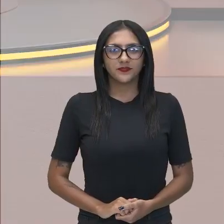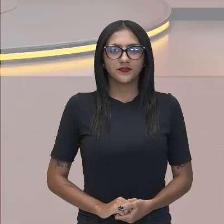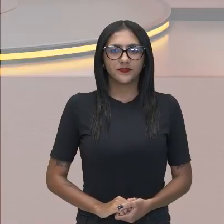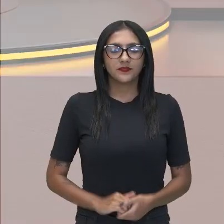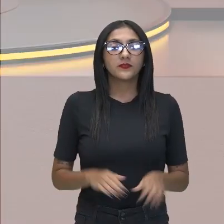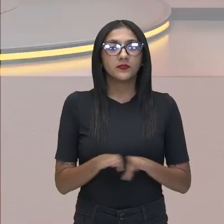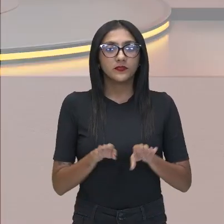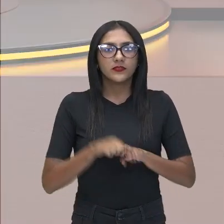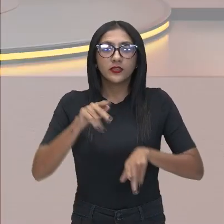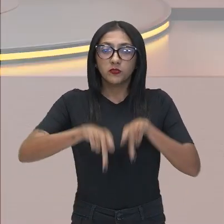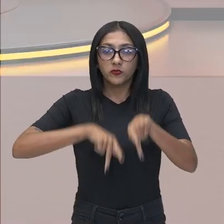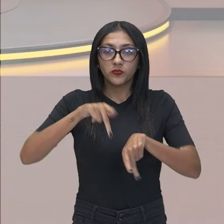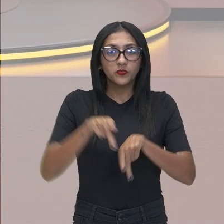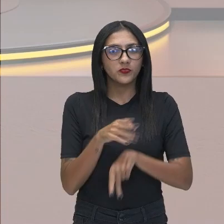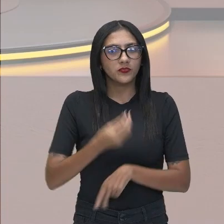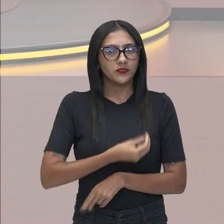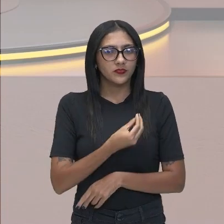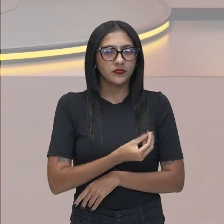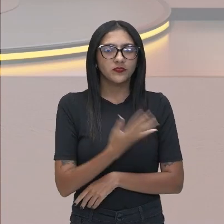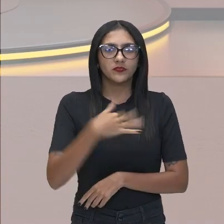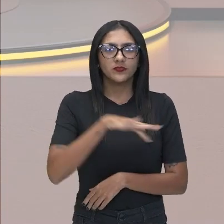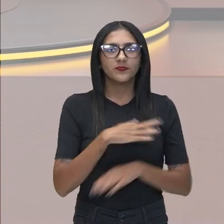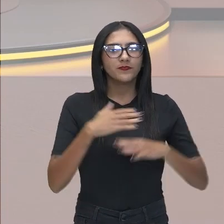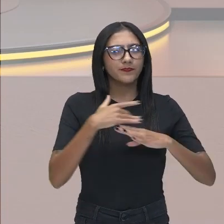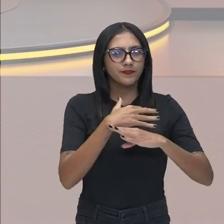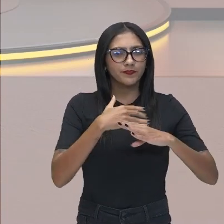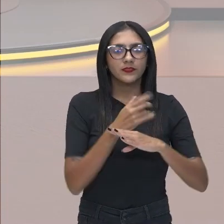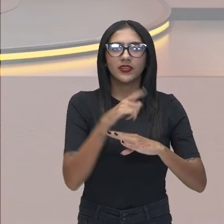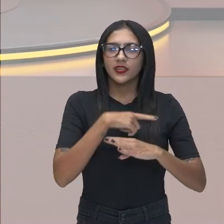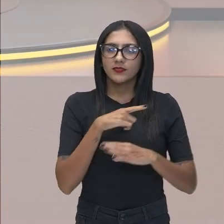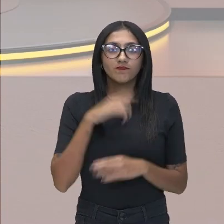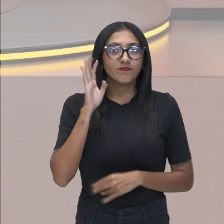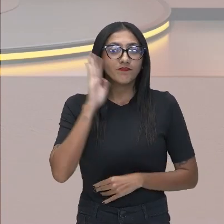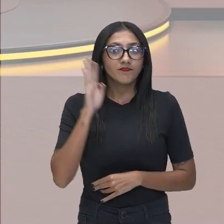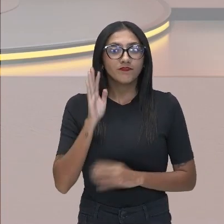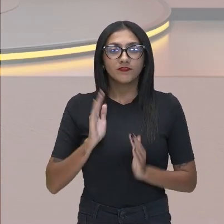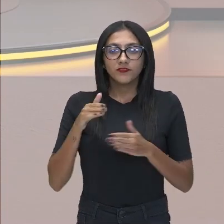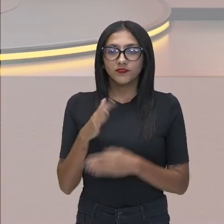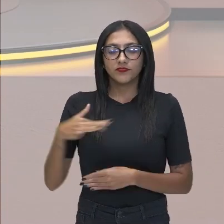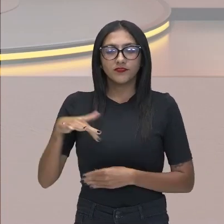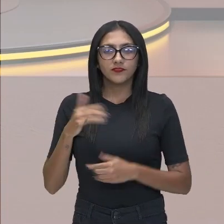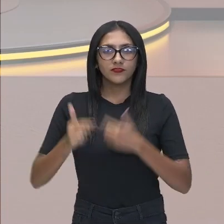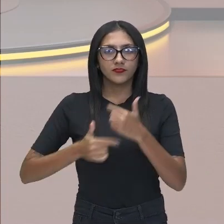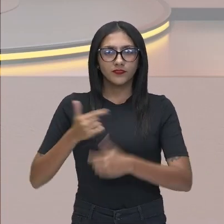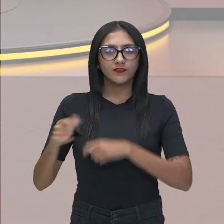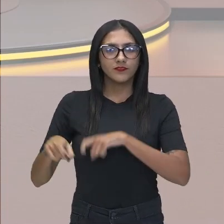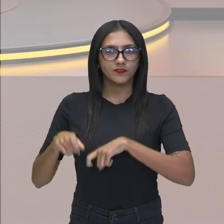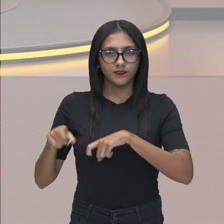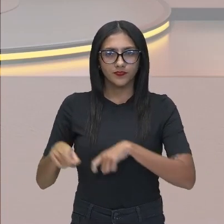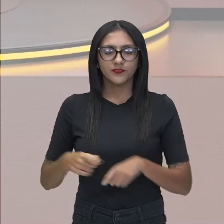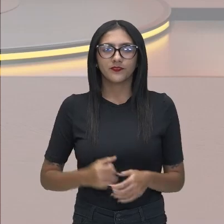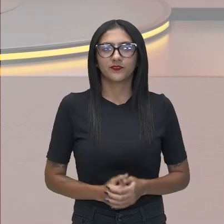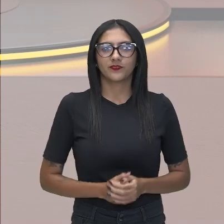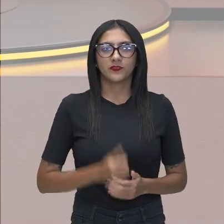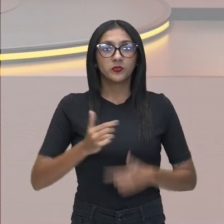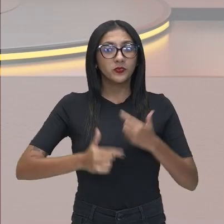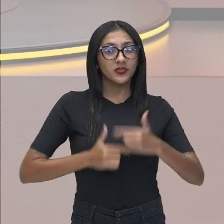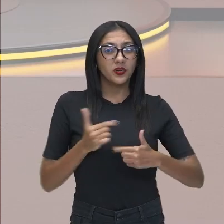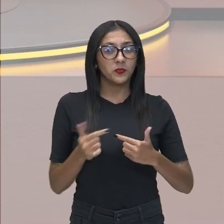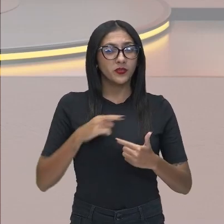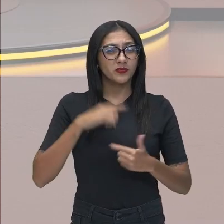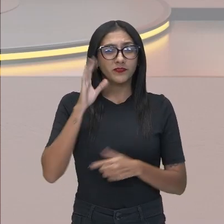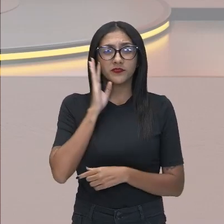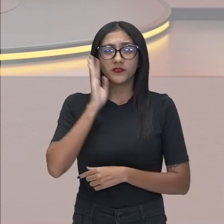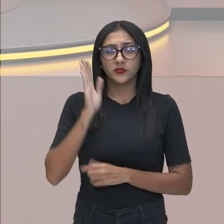urbana, ela era ali predominantemente rural, porque as atividades econômicas, elas estavam mais concentradas